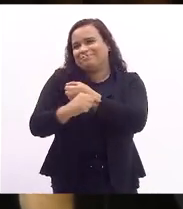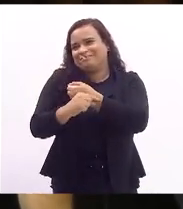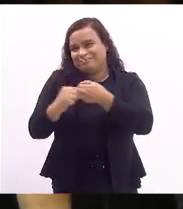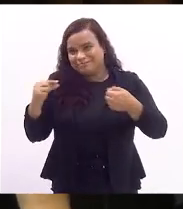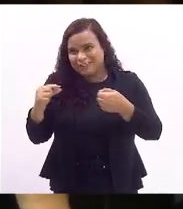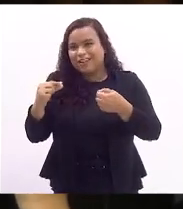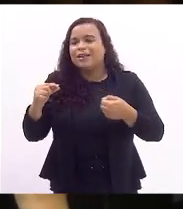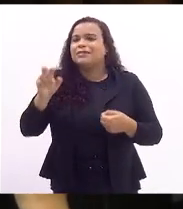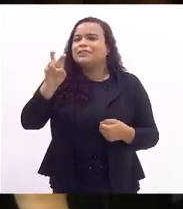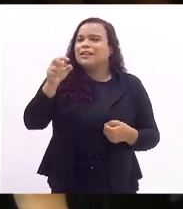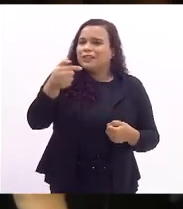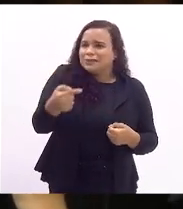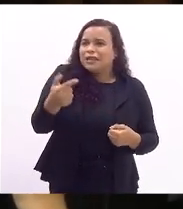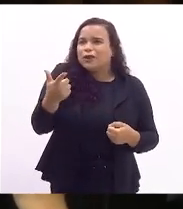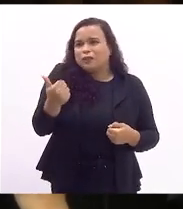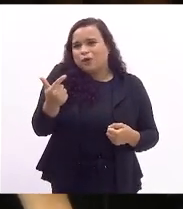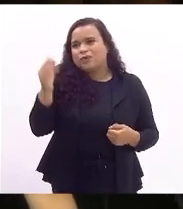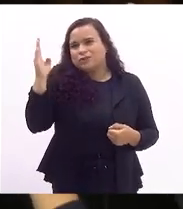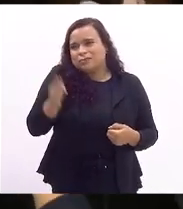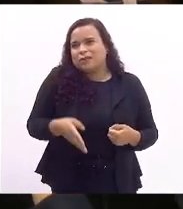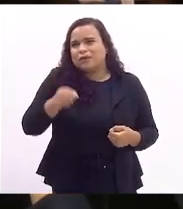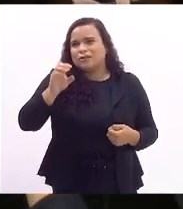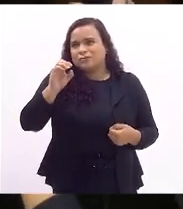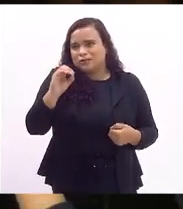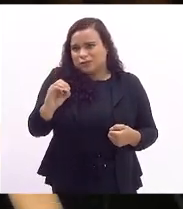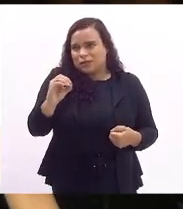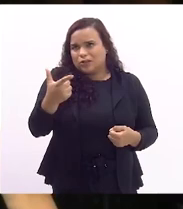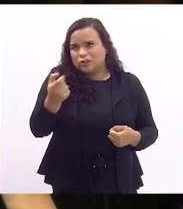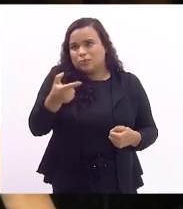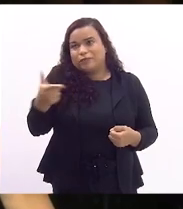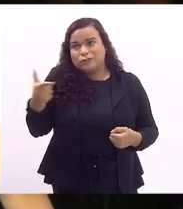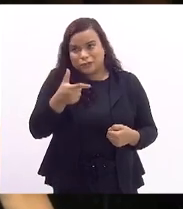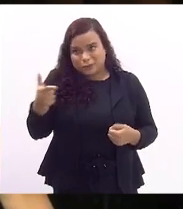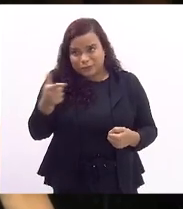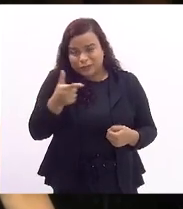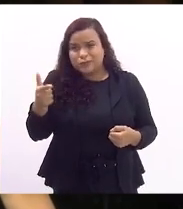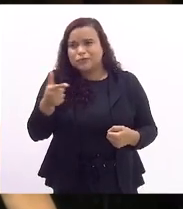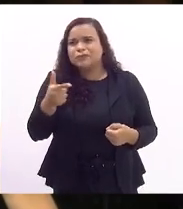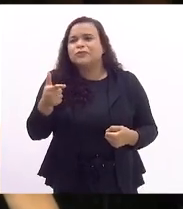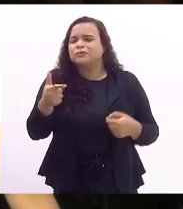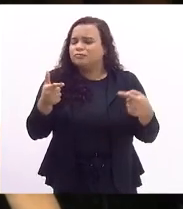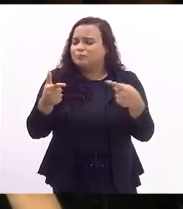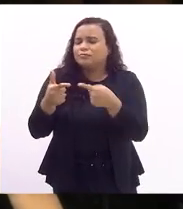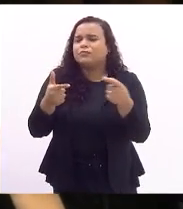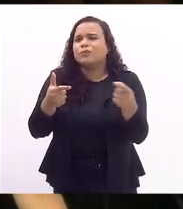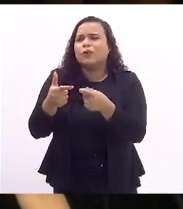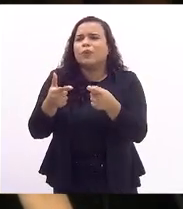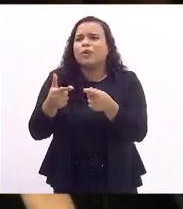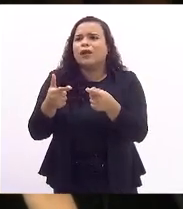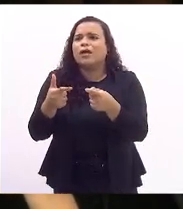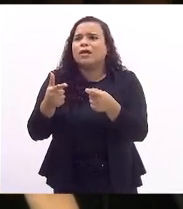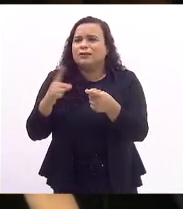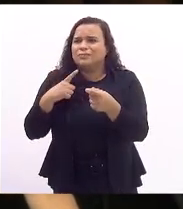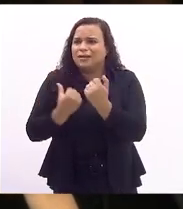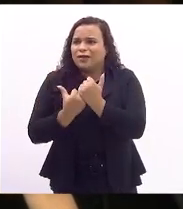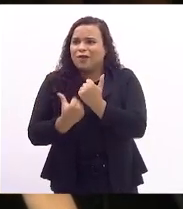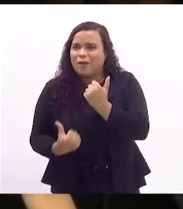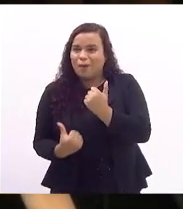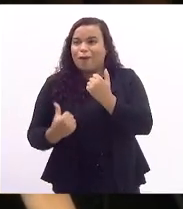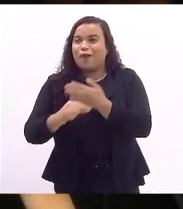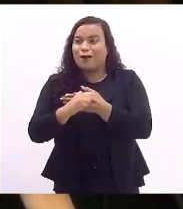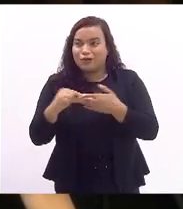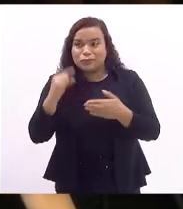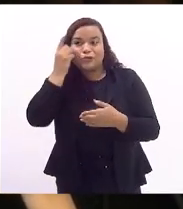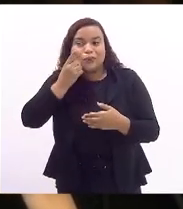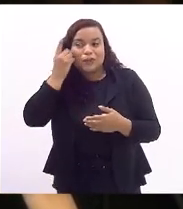o 57 12/0 2022 aonde também tem o a co-autoria do